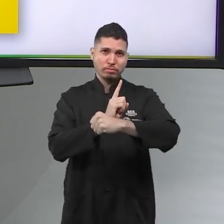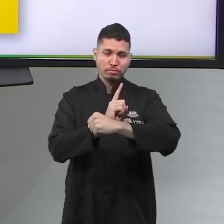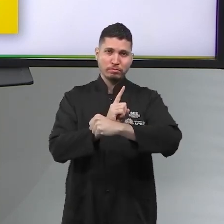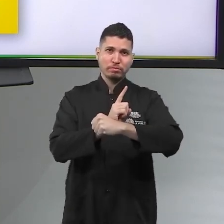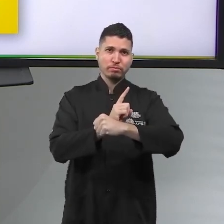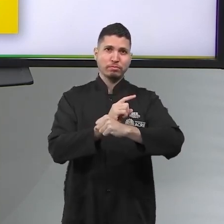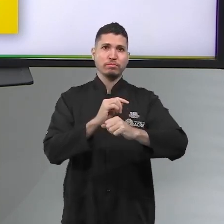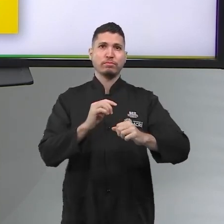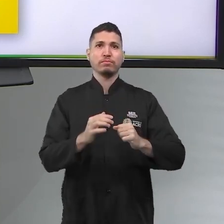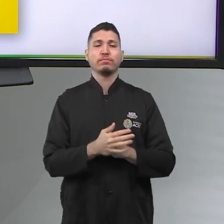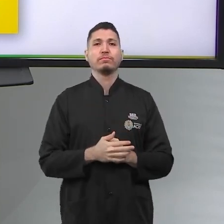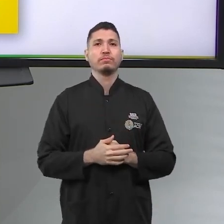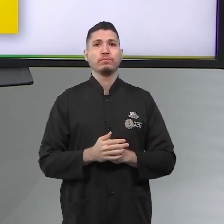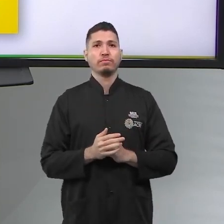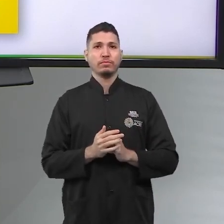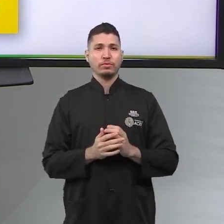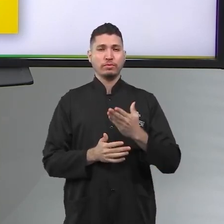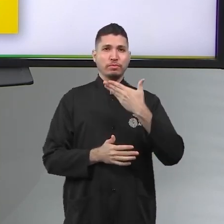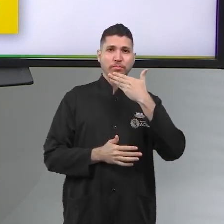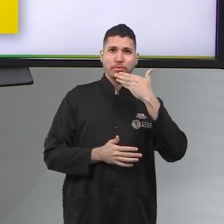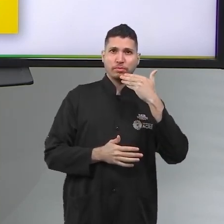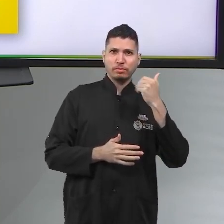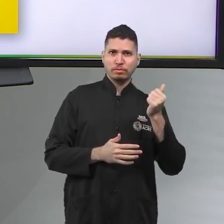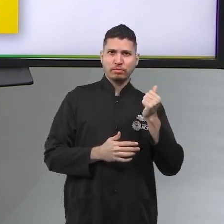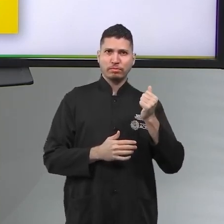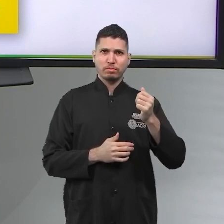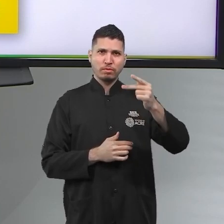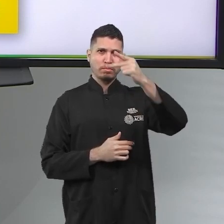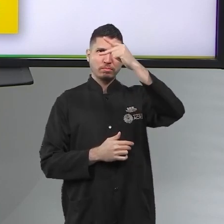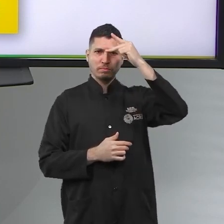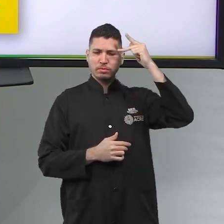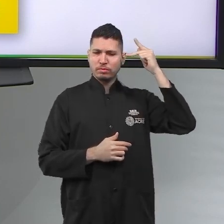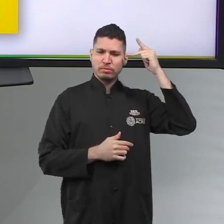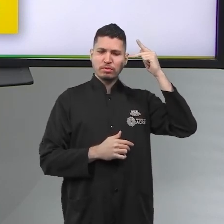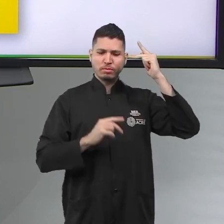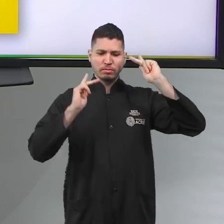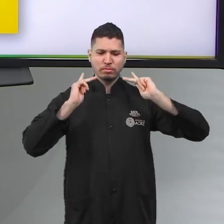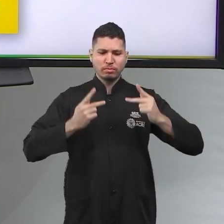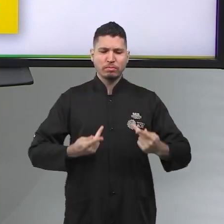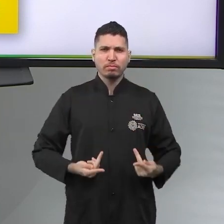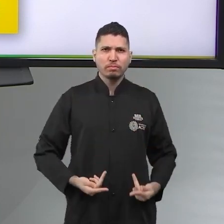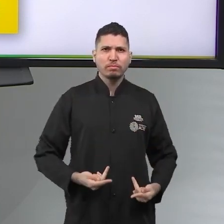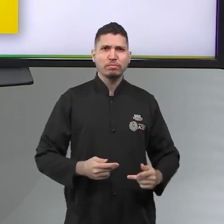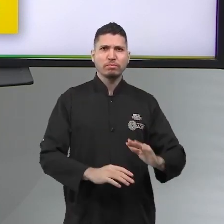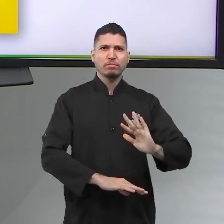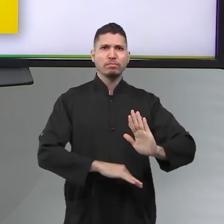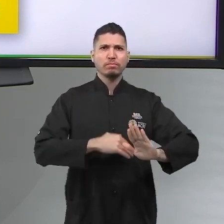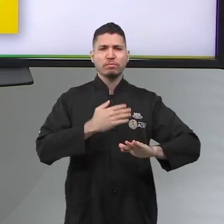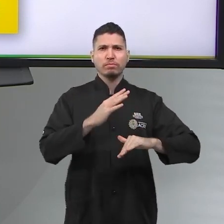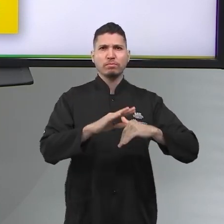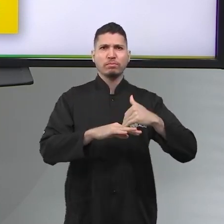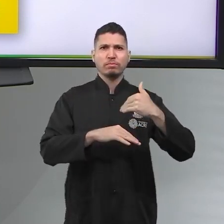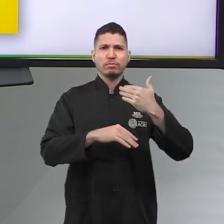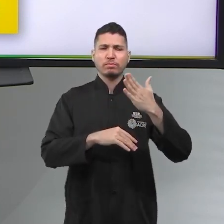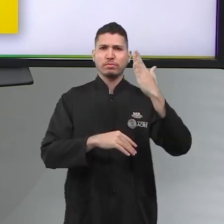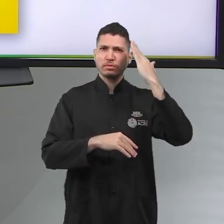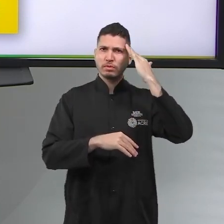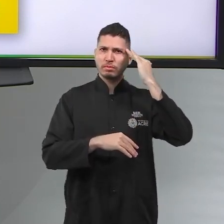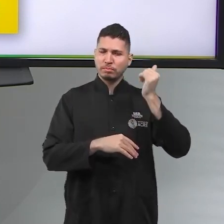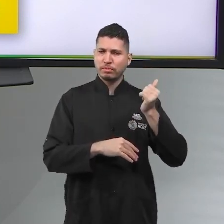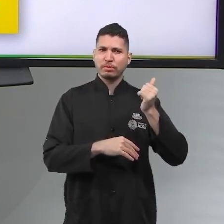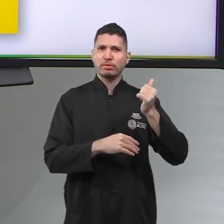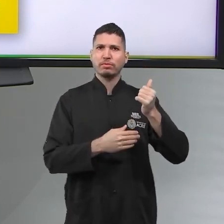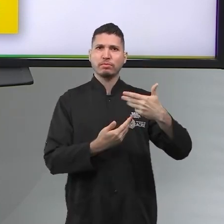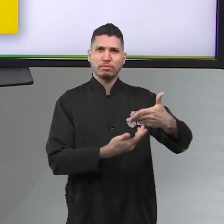vai nos moldando, vai nos aprimorando para nós sabermos conviver, ou